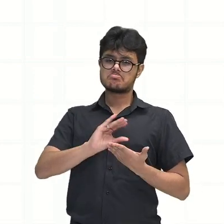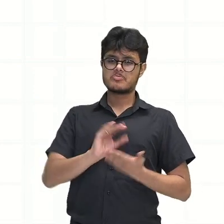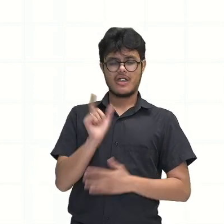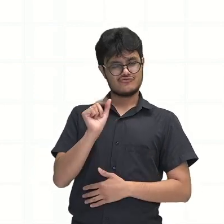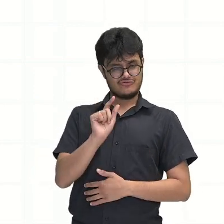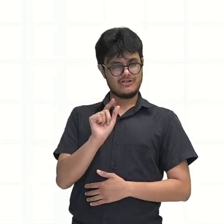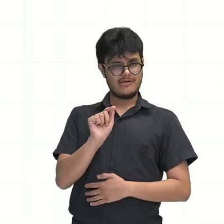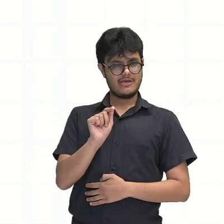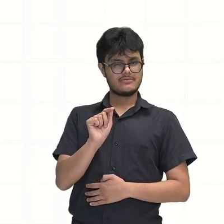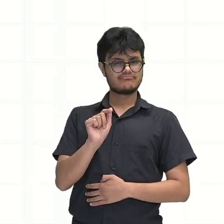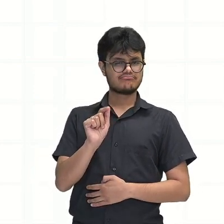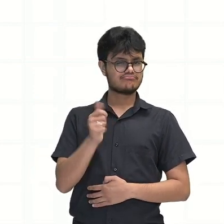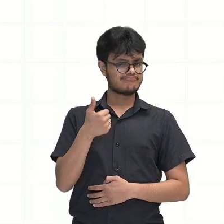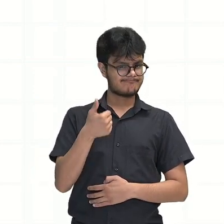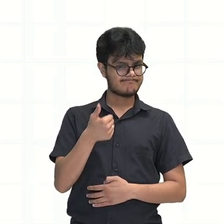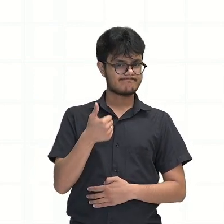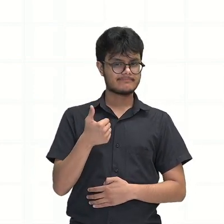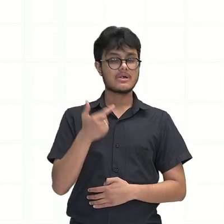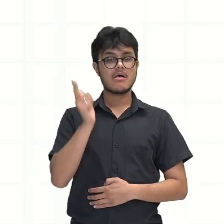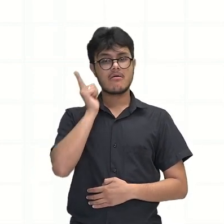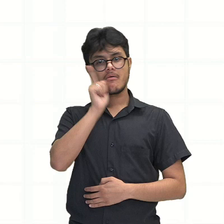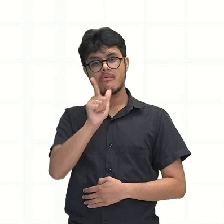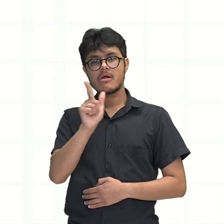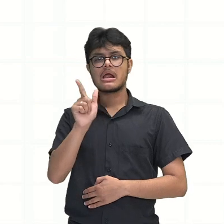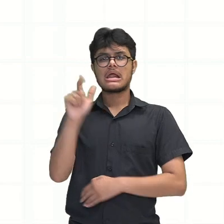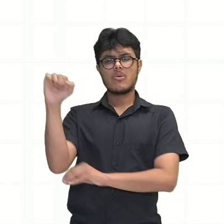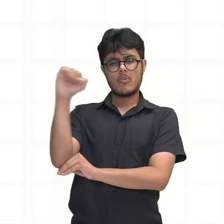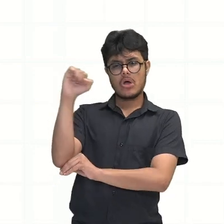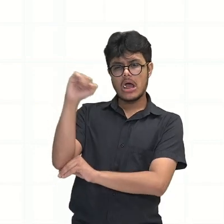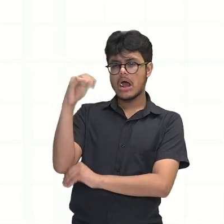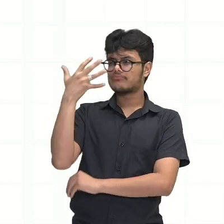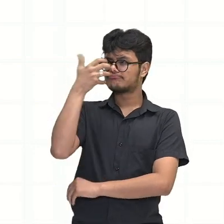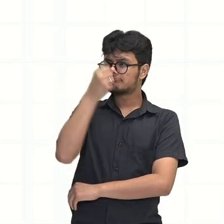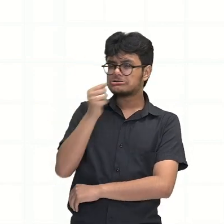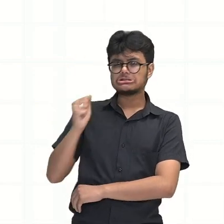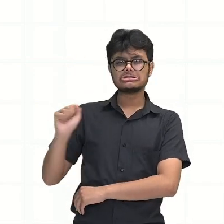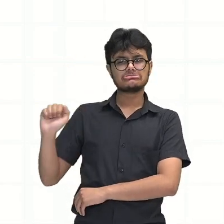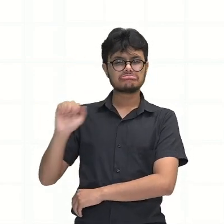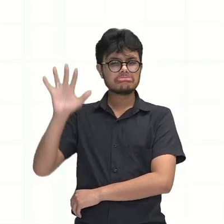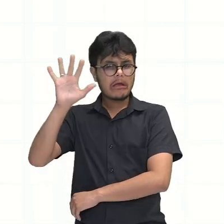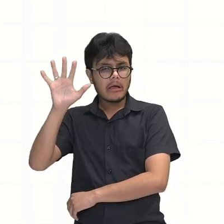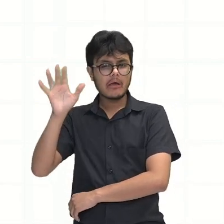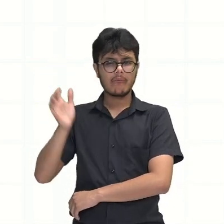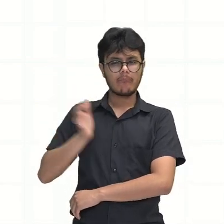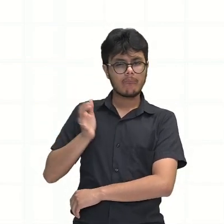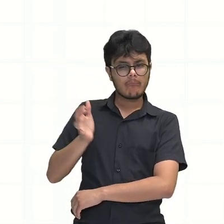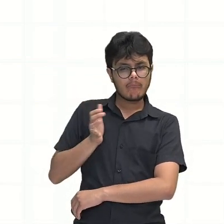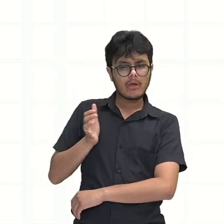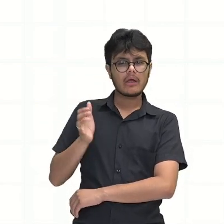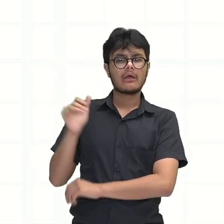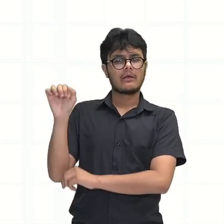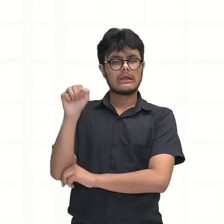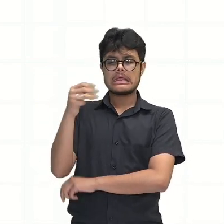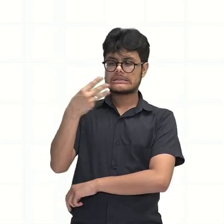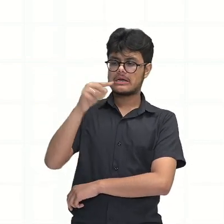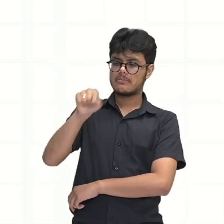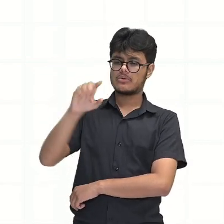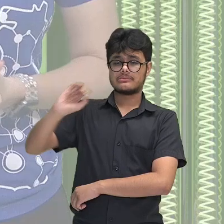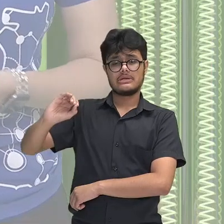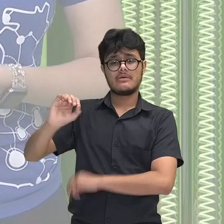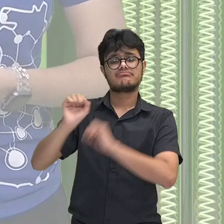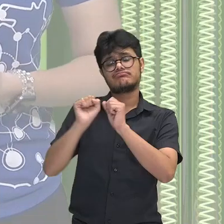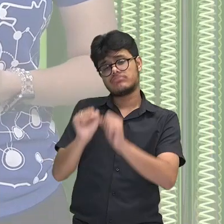sobrando, né, tiver como sustentar um carro chique 3.0 que consome bastante gasolina,